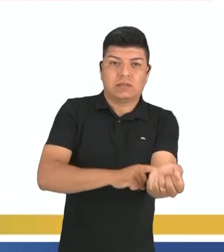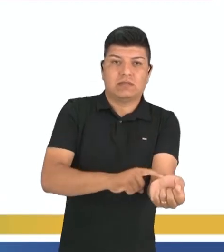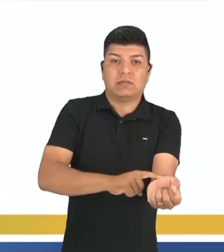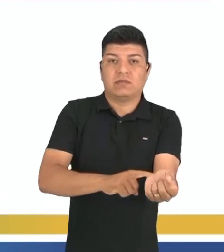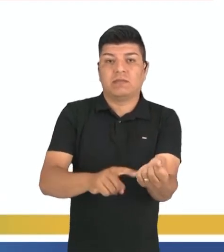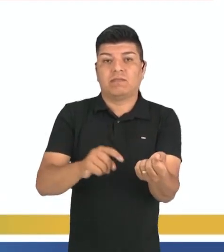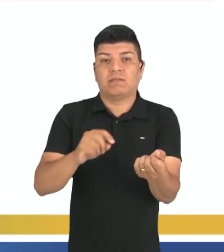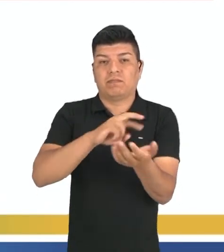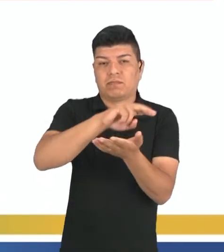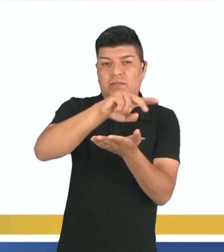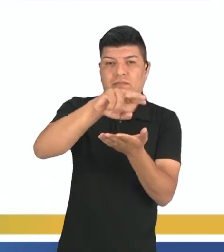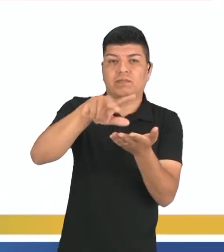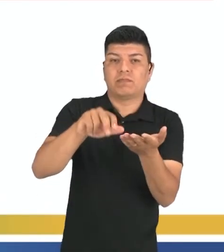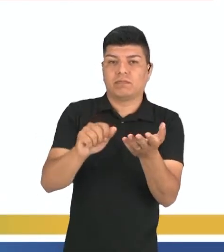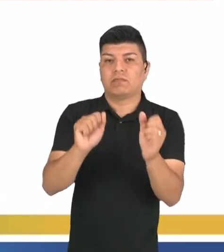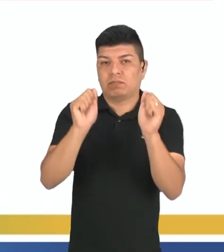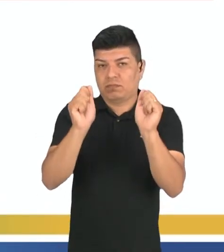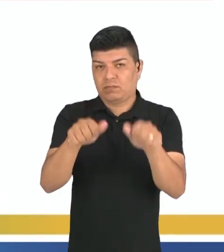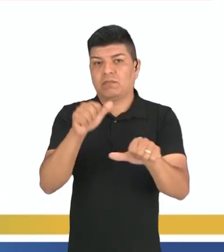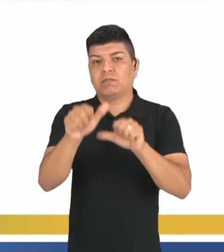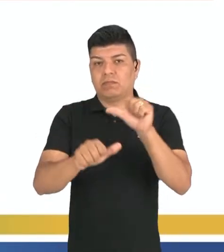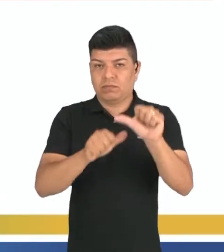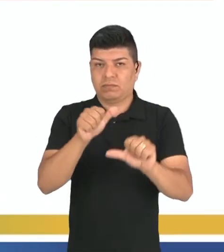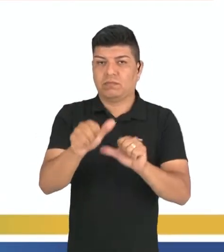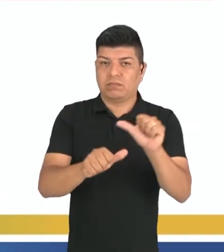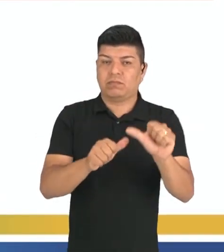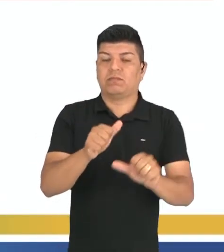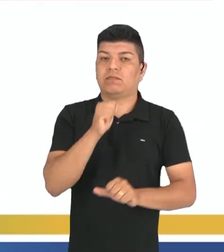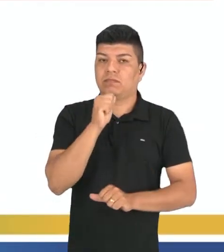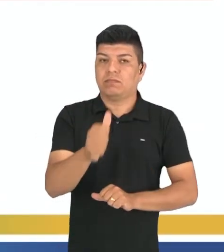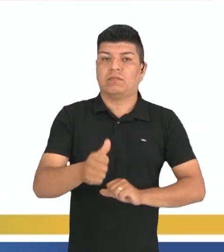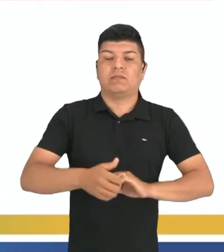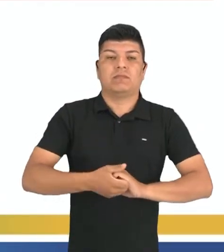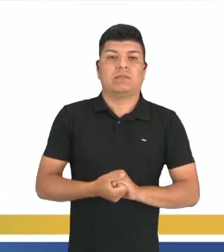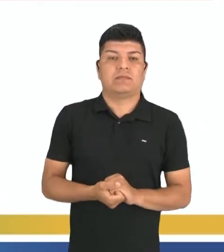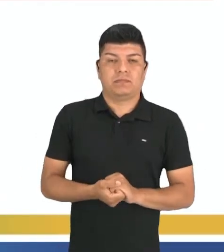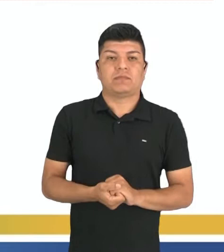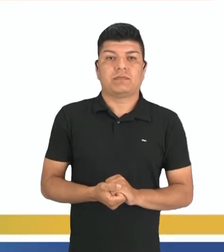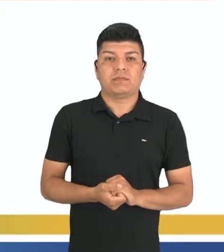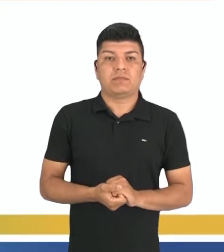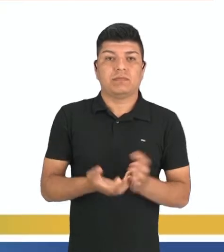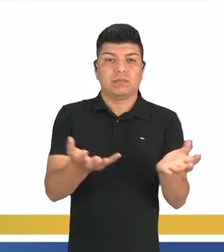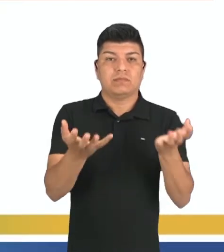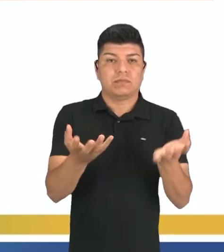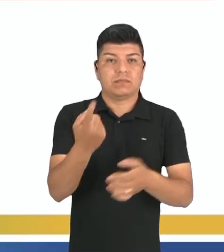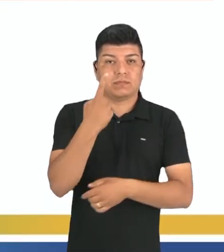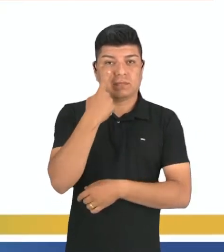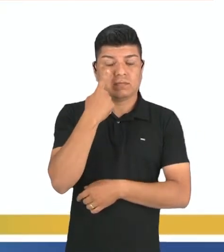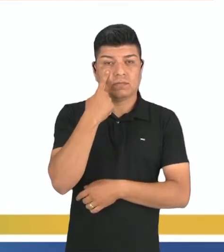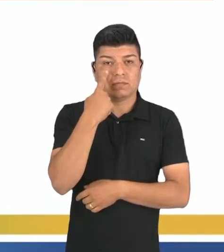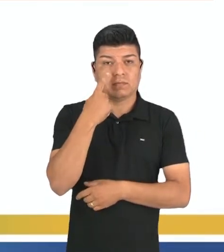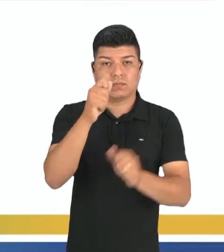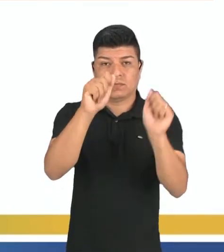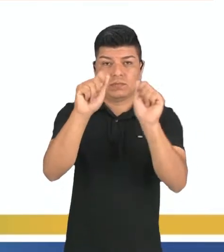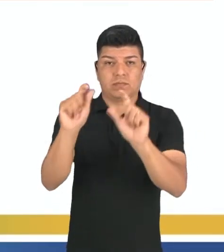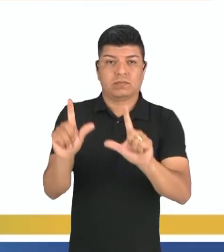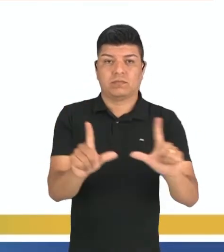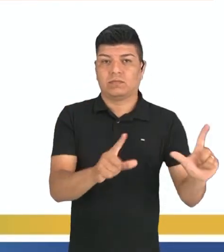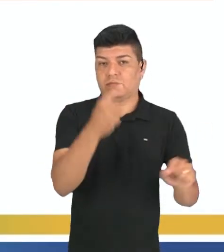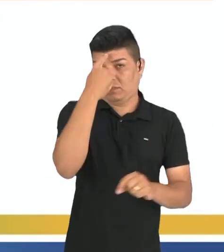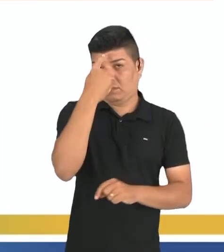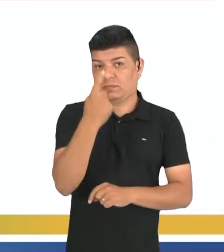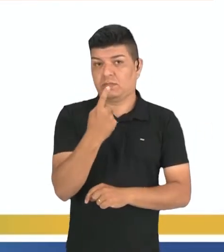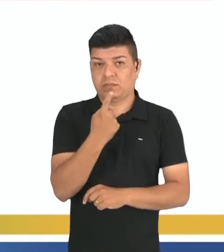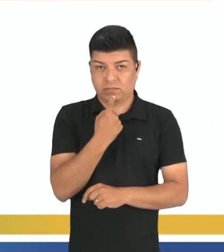vários fatores que podem interferir no ciclo de uma mulher. Então, eu quero que vocês observem a imagem, onde a gente